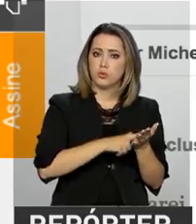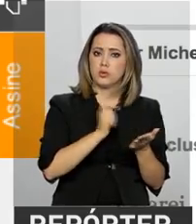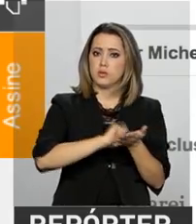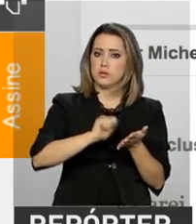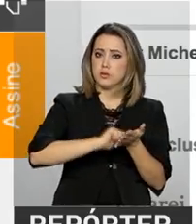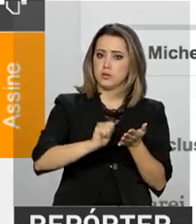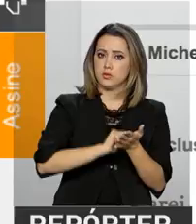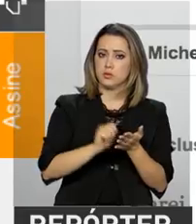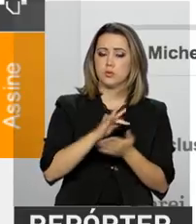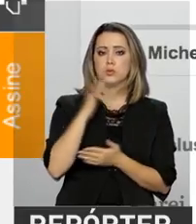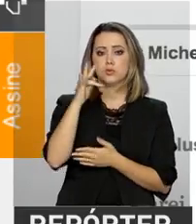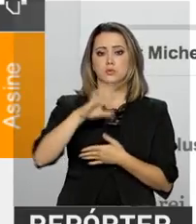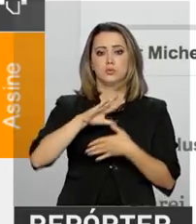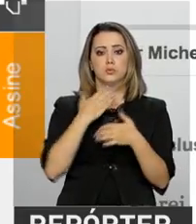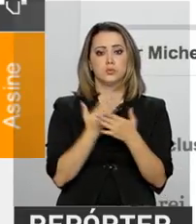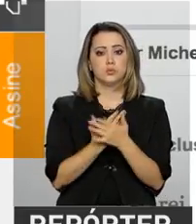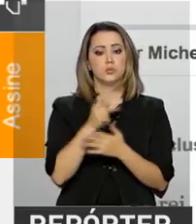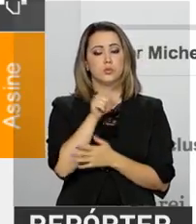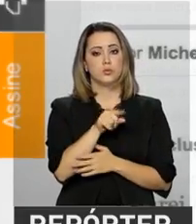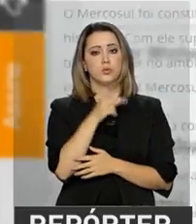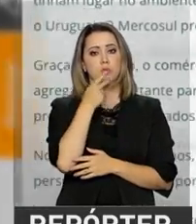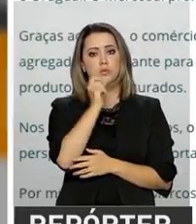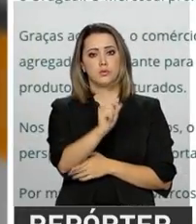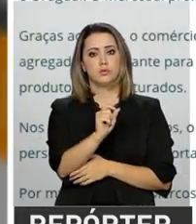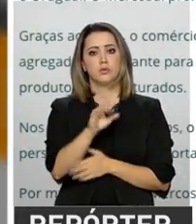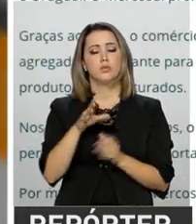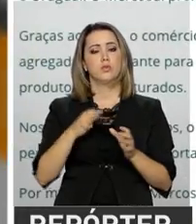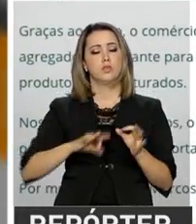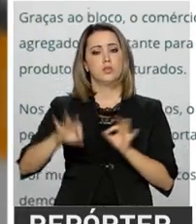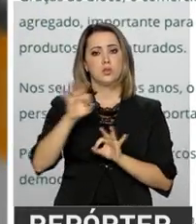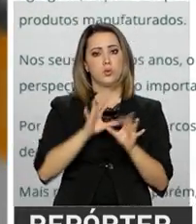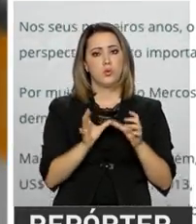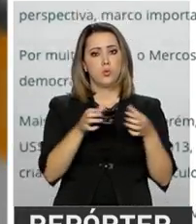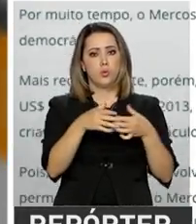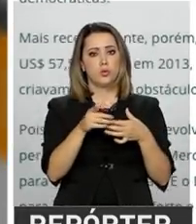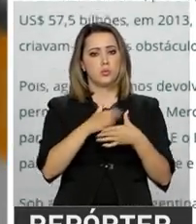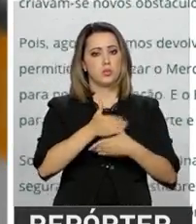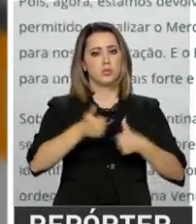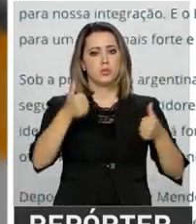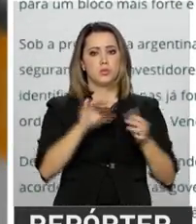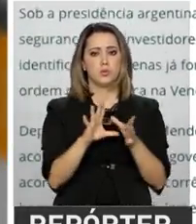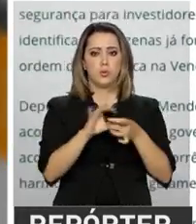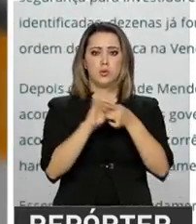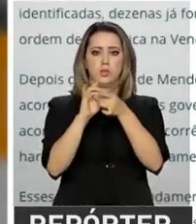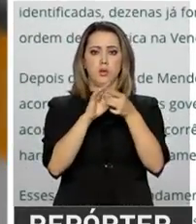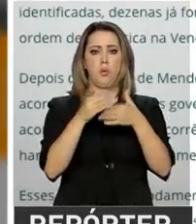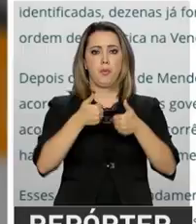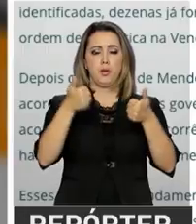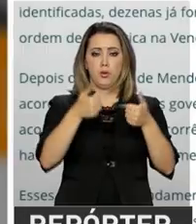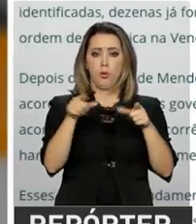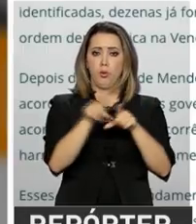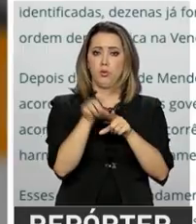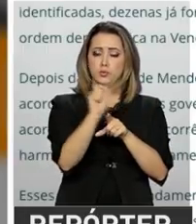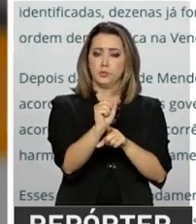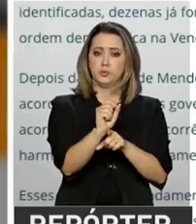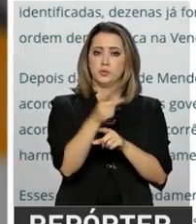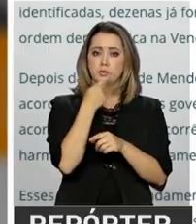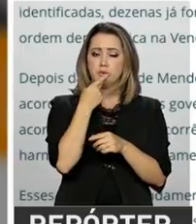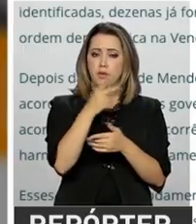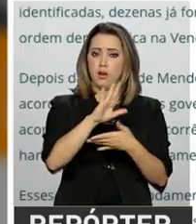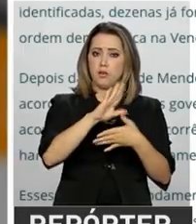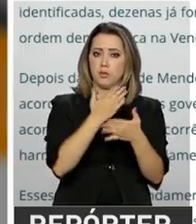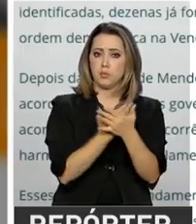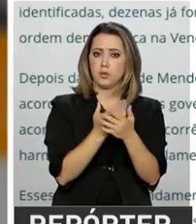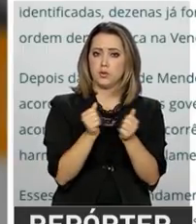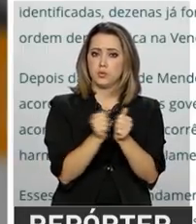o futuro do Mercosul. Para o presidente, o bloco está sendo revitalizado, com uma maior integração. Ele afirma que o Mercosul, sob a